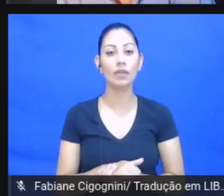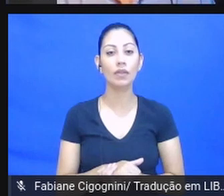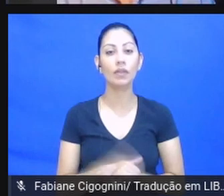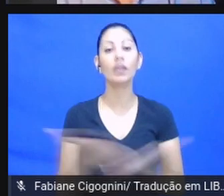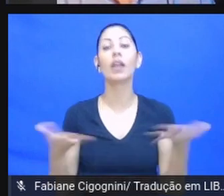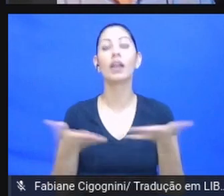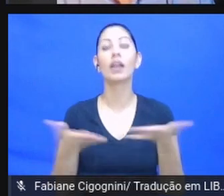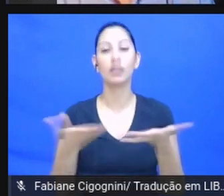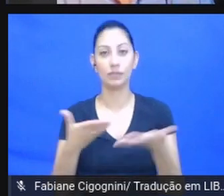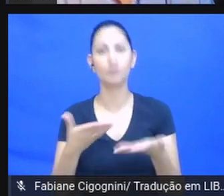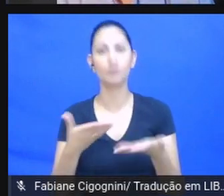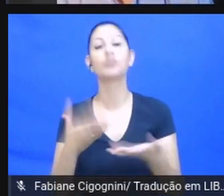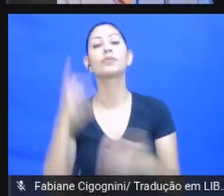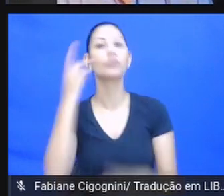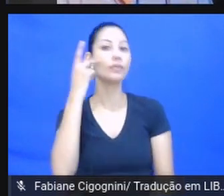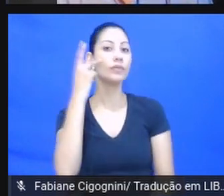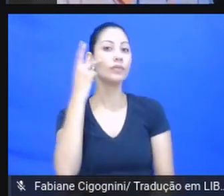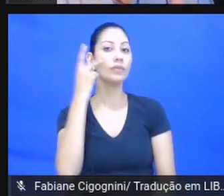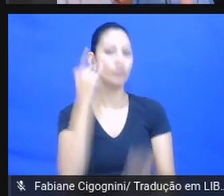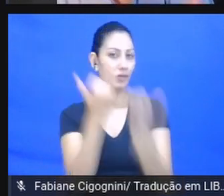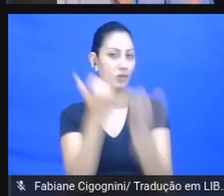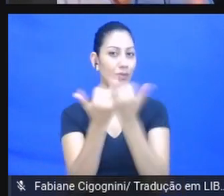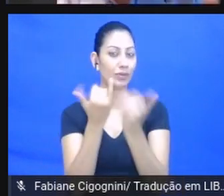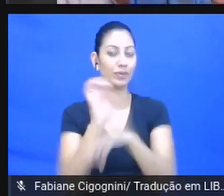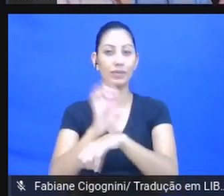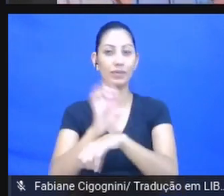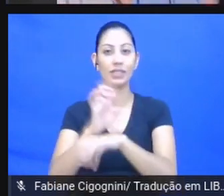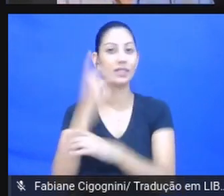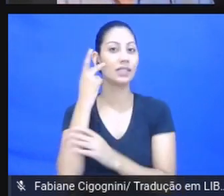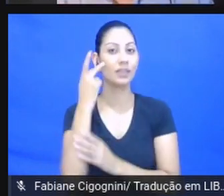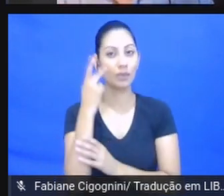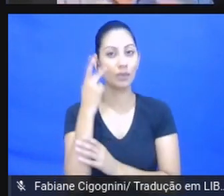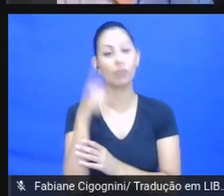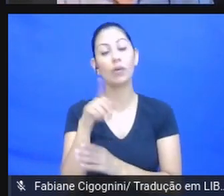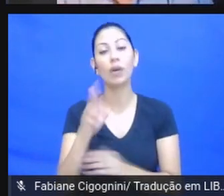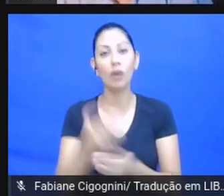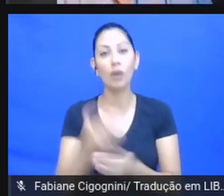Agora, no estado de São Paulo, começa a se usar